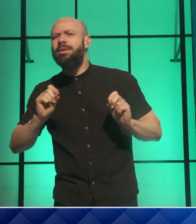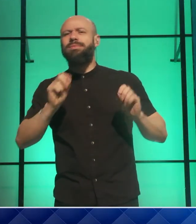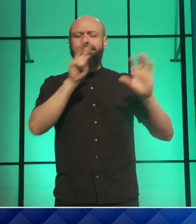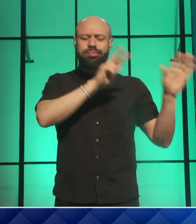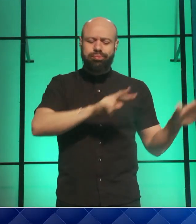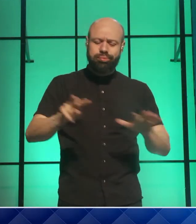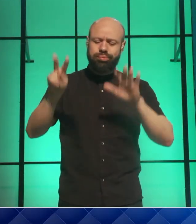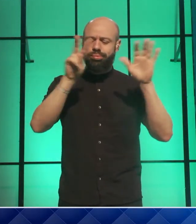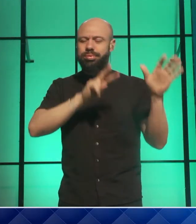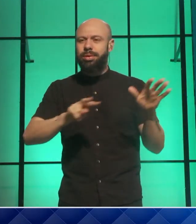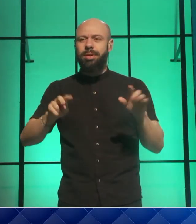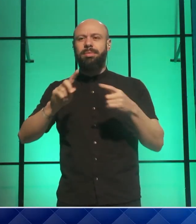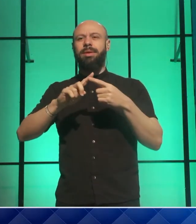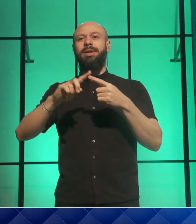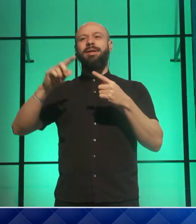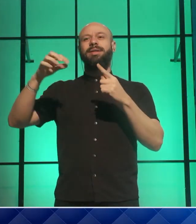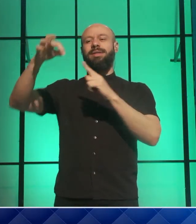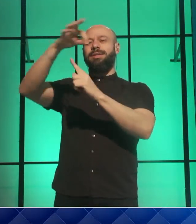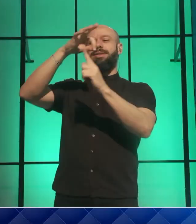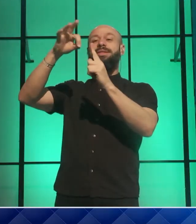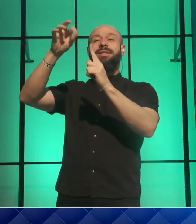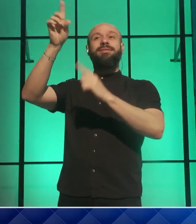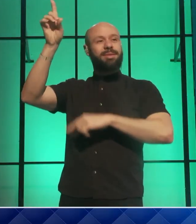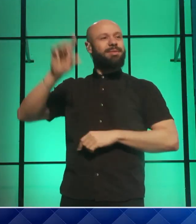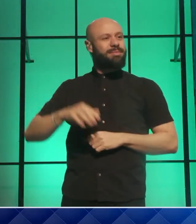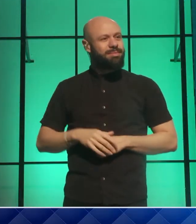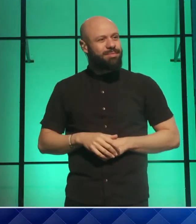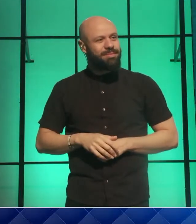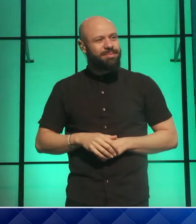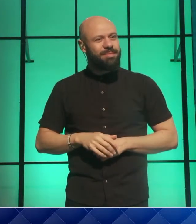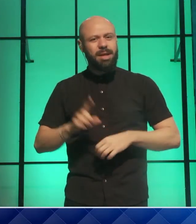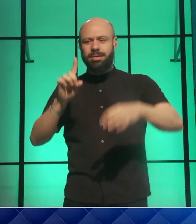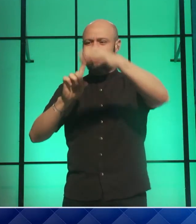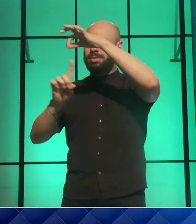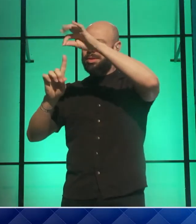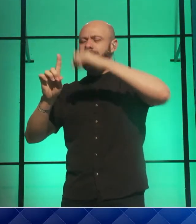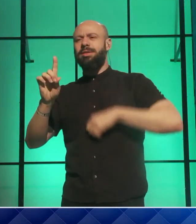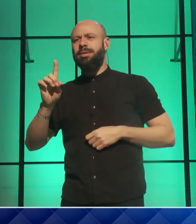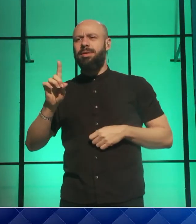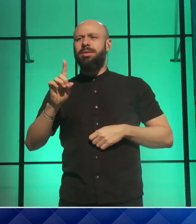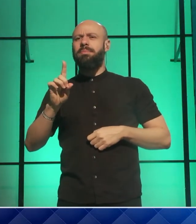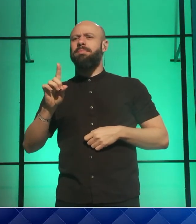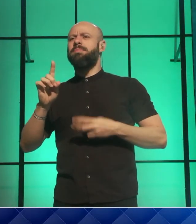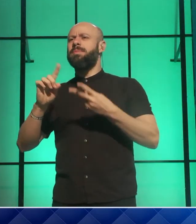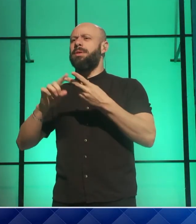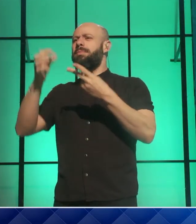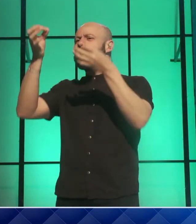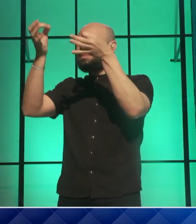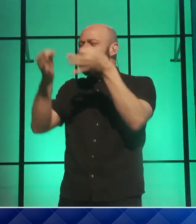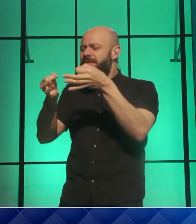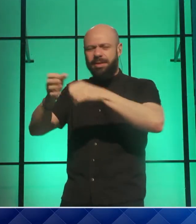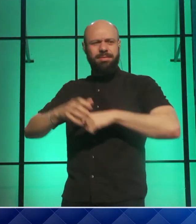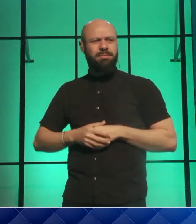Deus santo. E continuar santo, sendo santo, Ele é um Deus perfeito. Não existe marca,